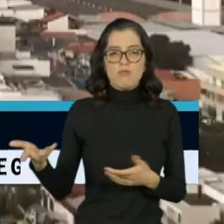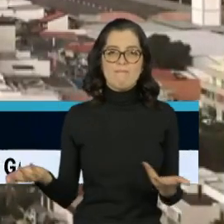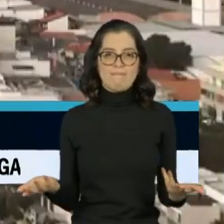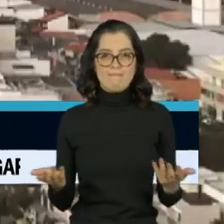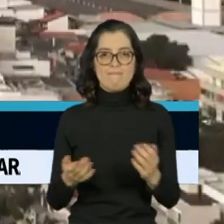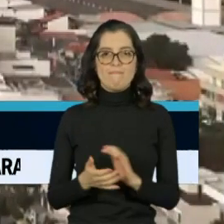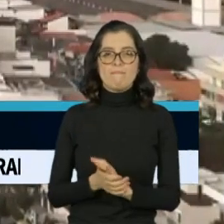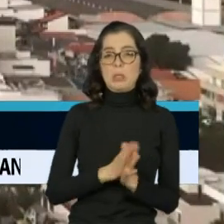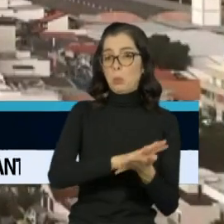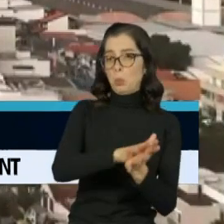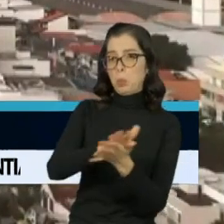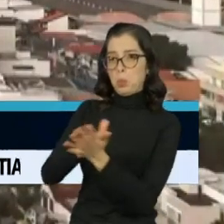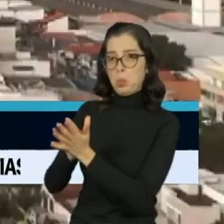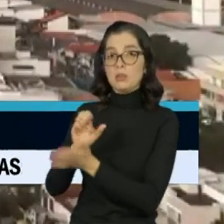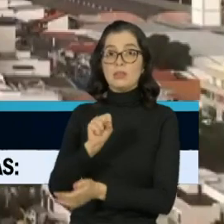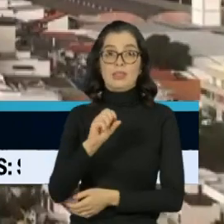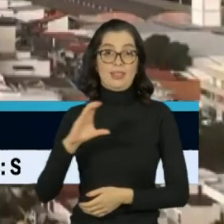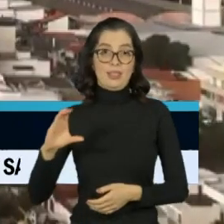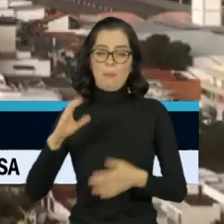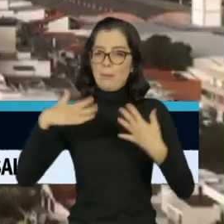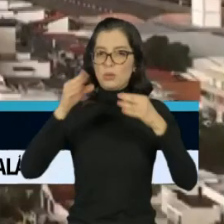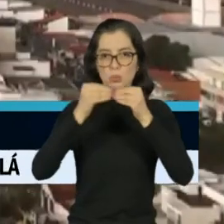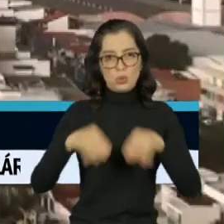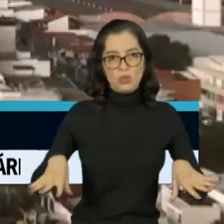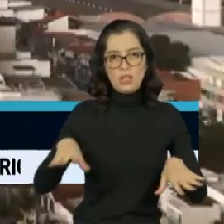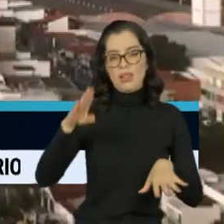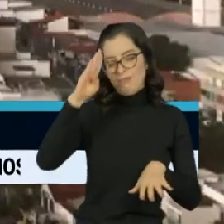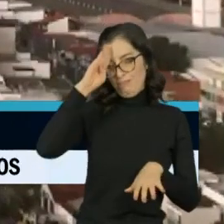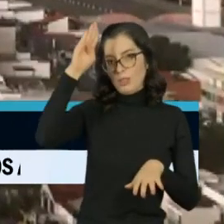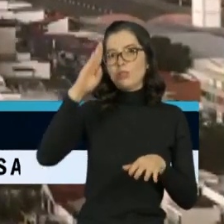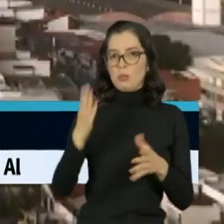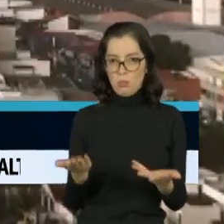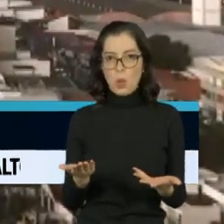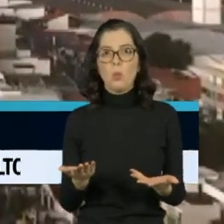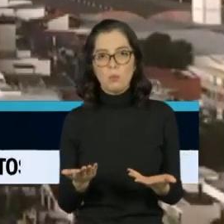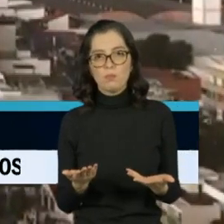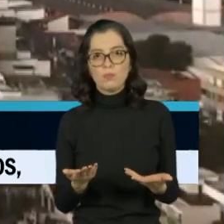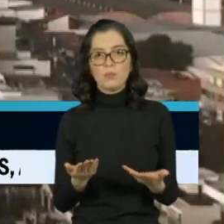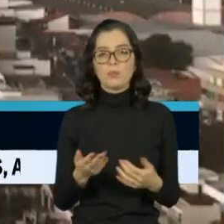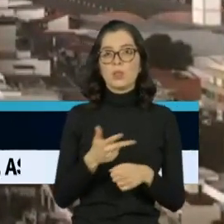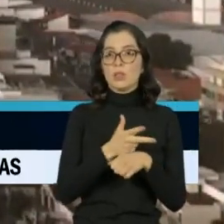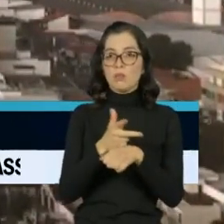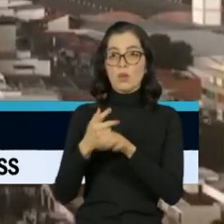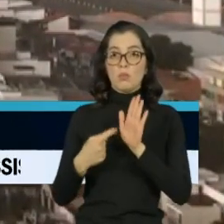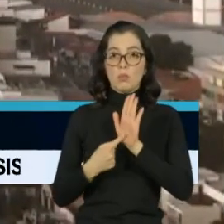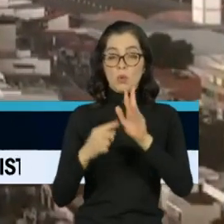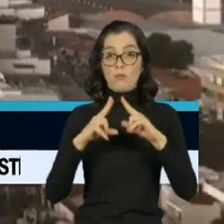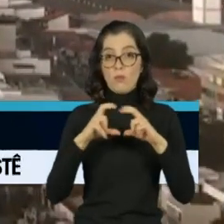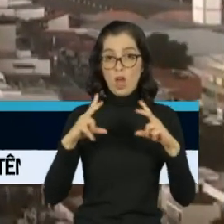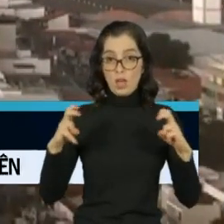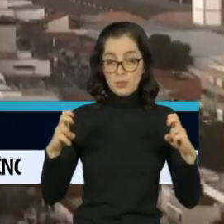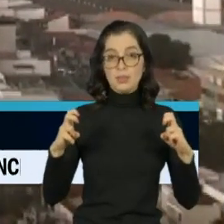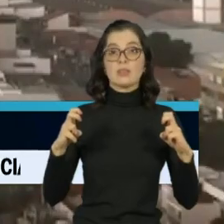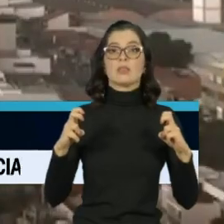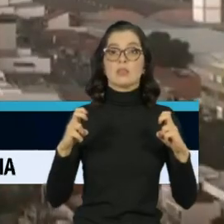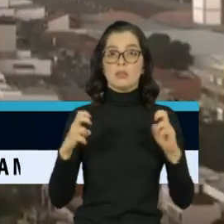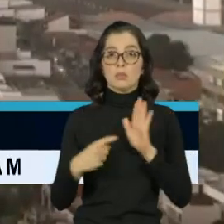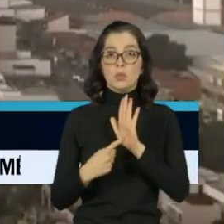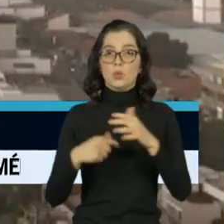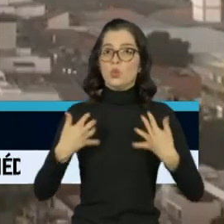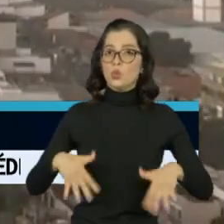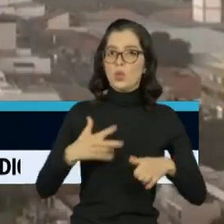Santa Catarina foi o estado mais atingido. Essas imagens, gravadas em Florianópolis, foram aceleradas para mostrar